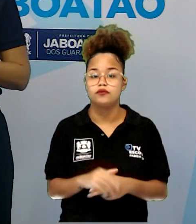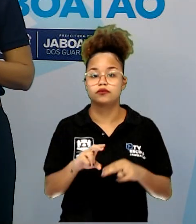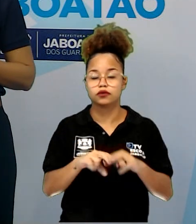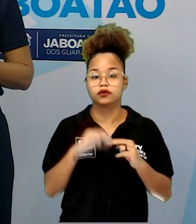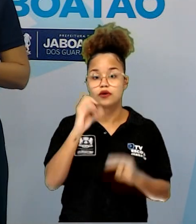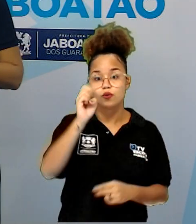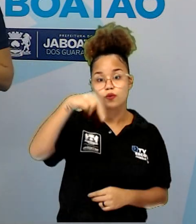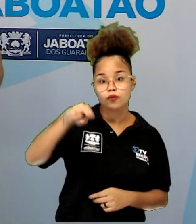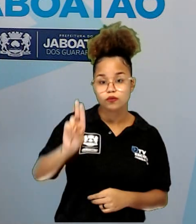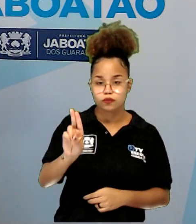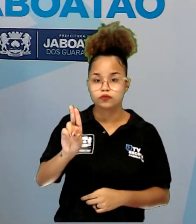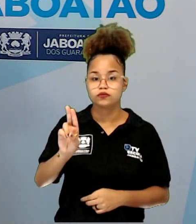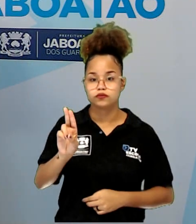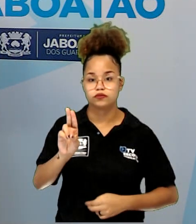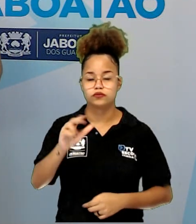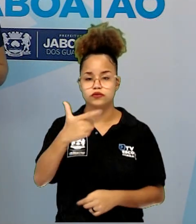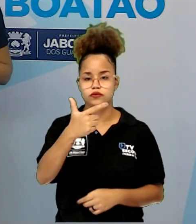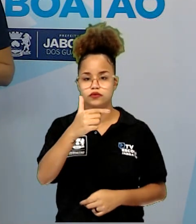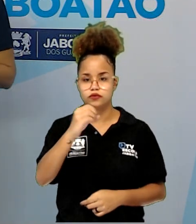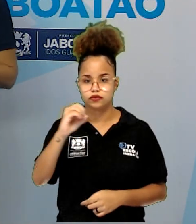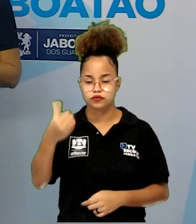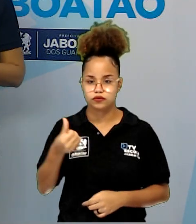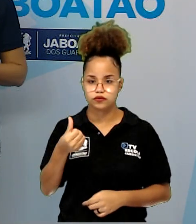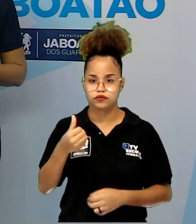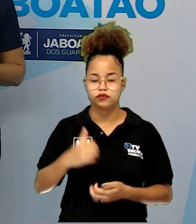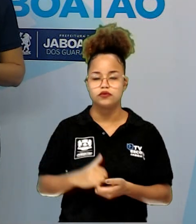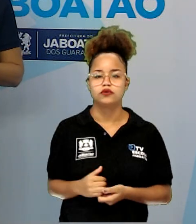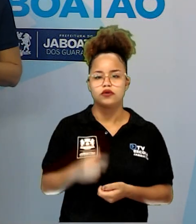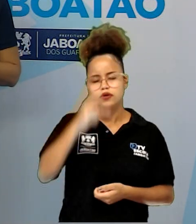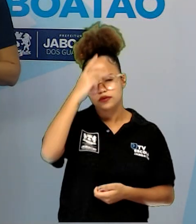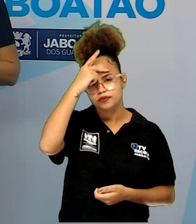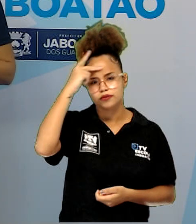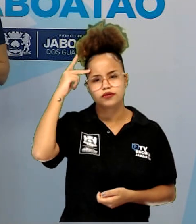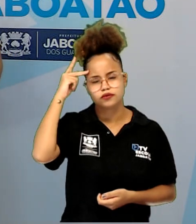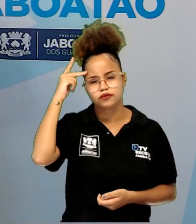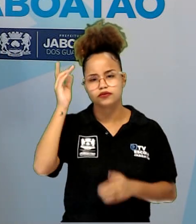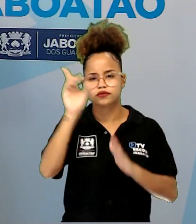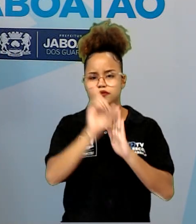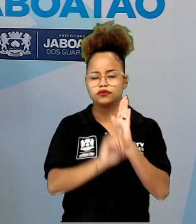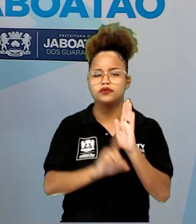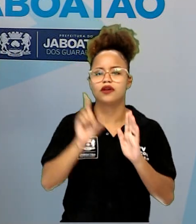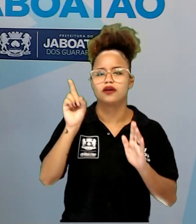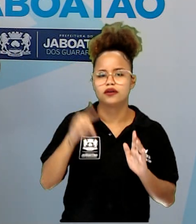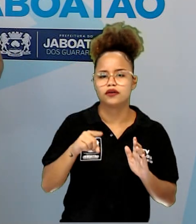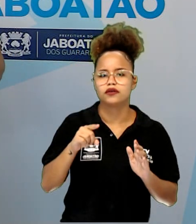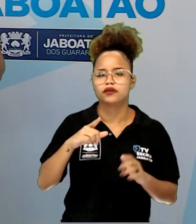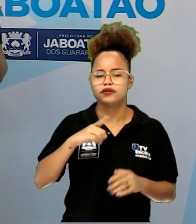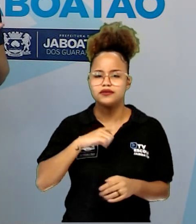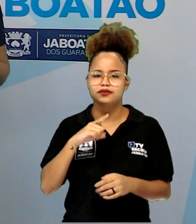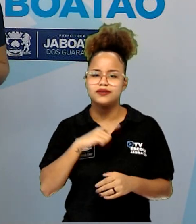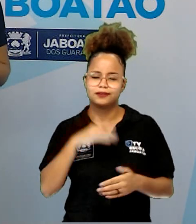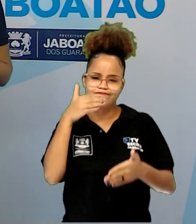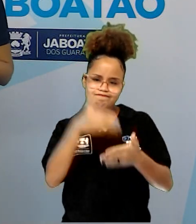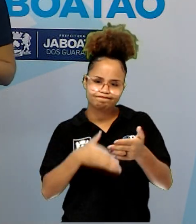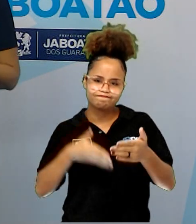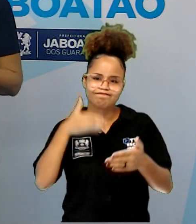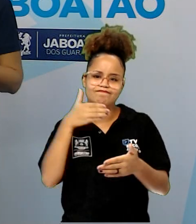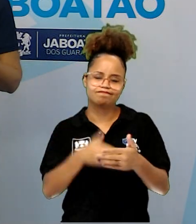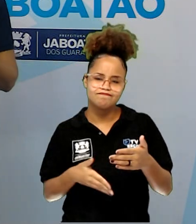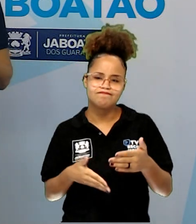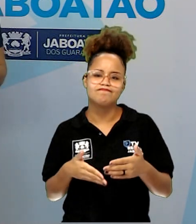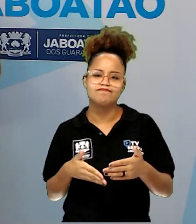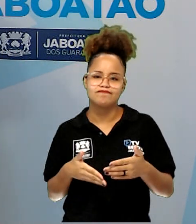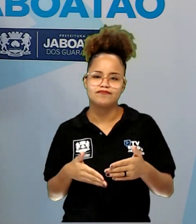Nações Unidas, em 2006, as pessoas com deficiência são aquelas que têm impedimento